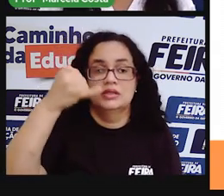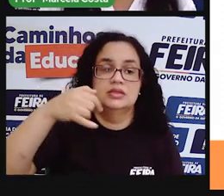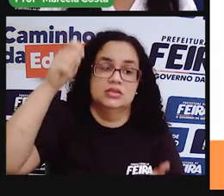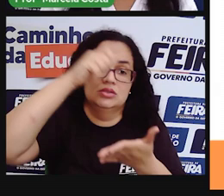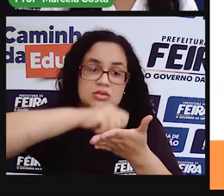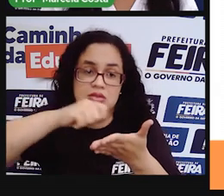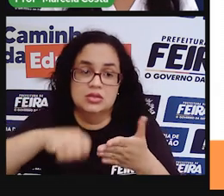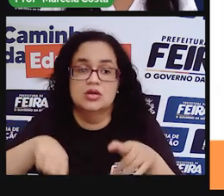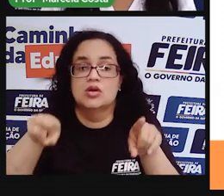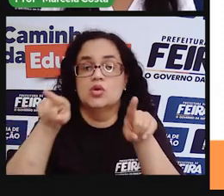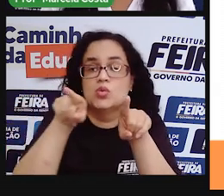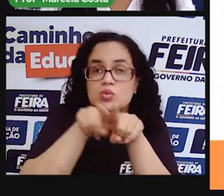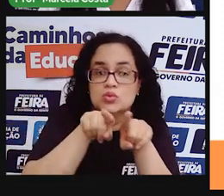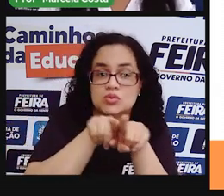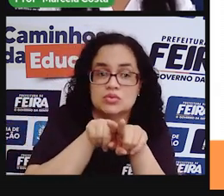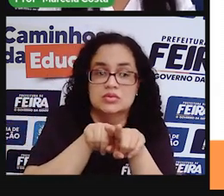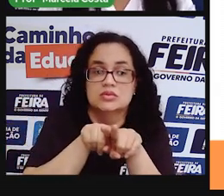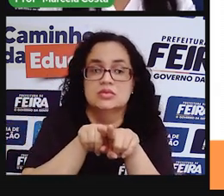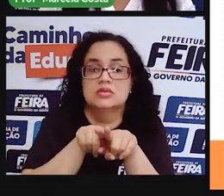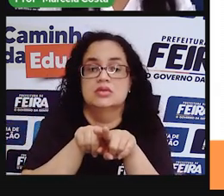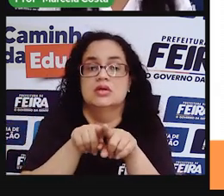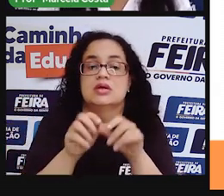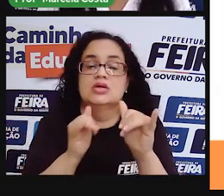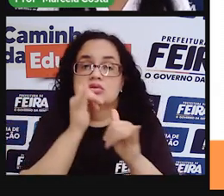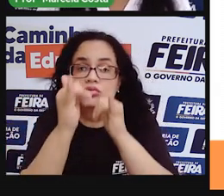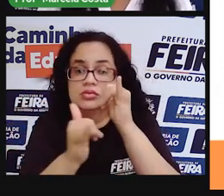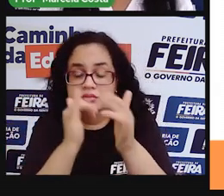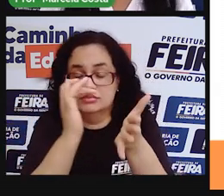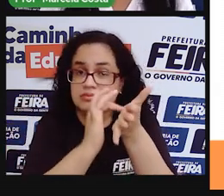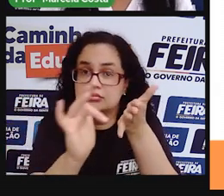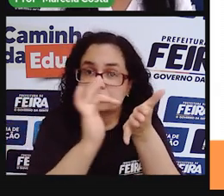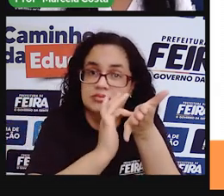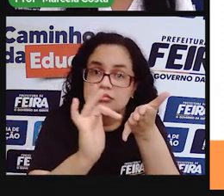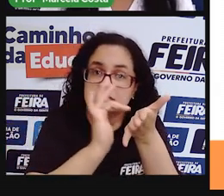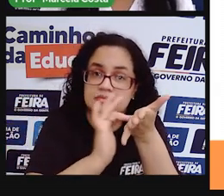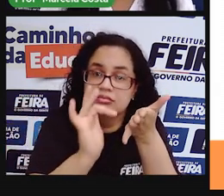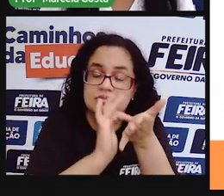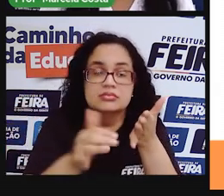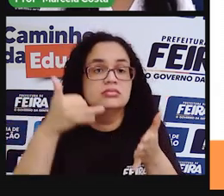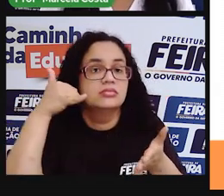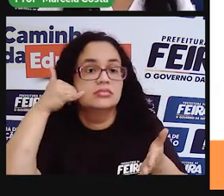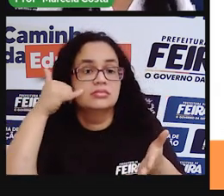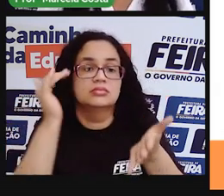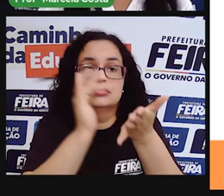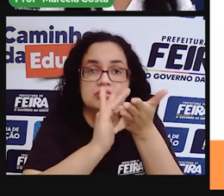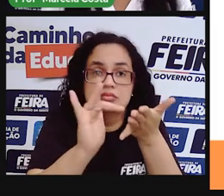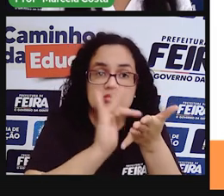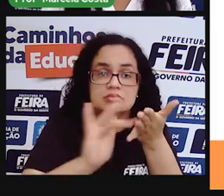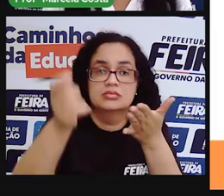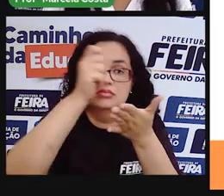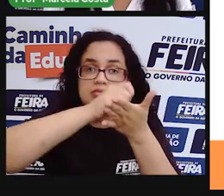gente também utiliza as mídias digitais, os recursos digitais para nos comunicar.